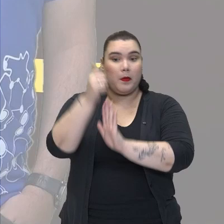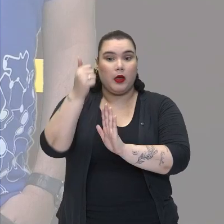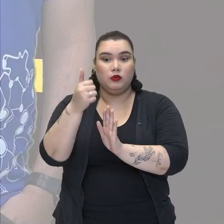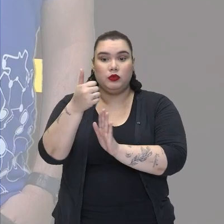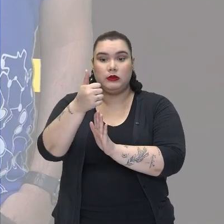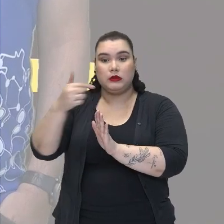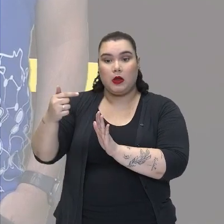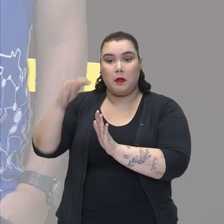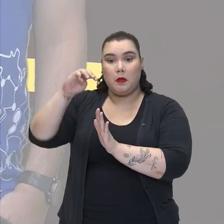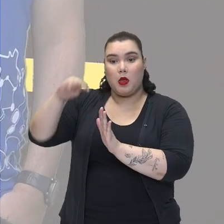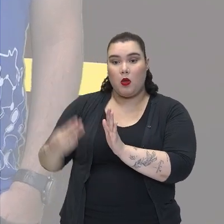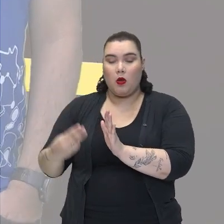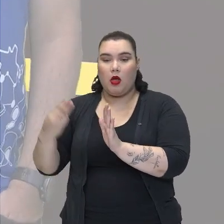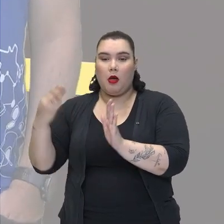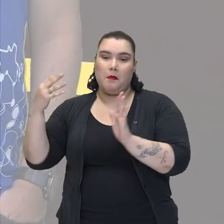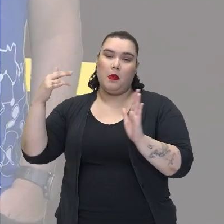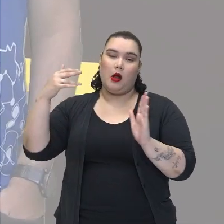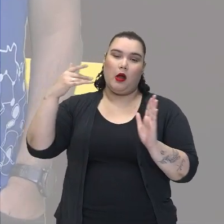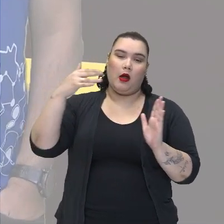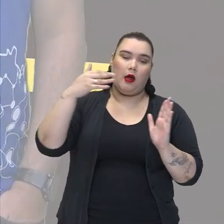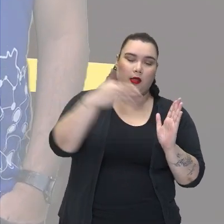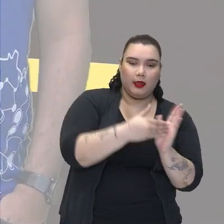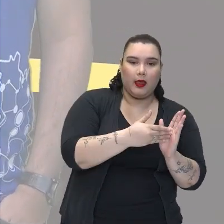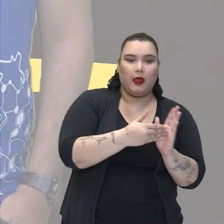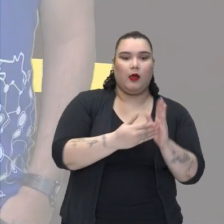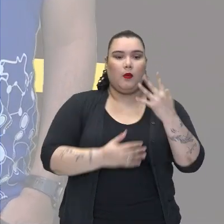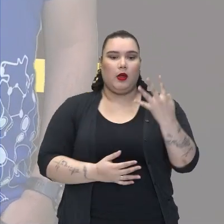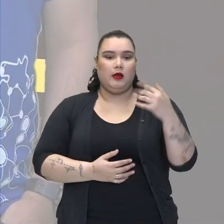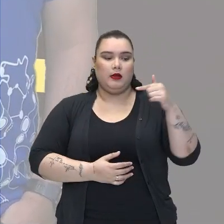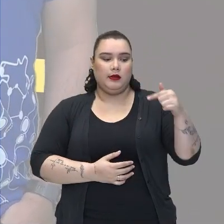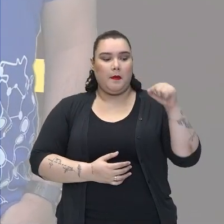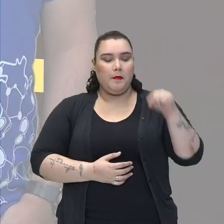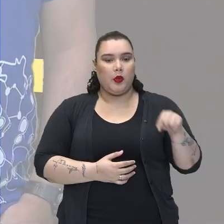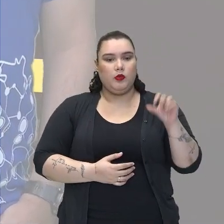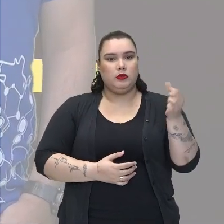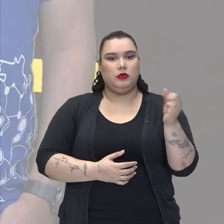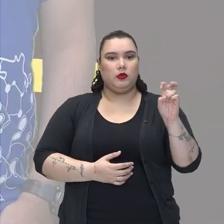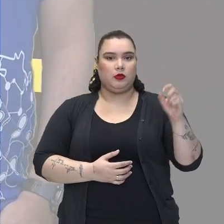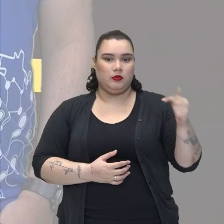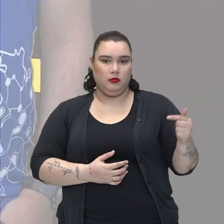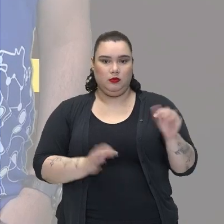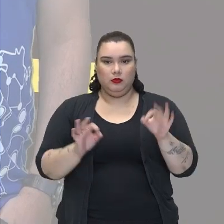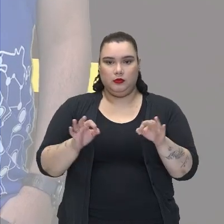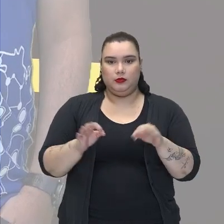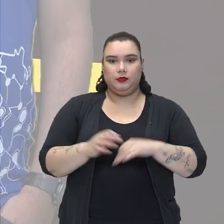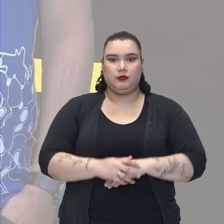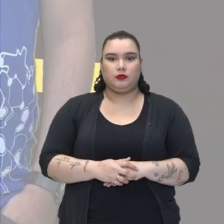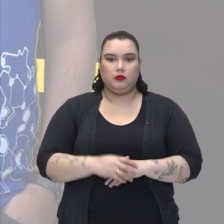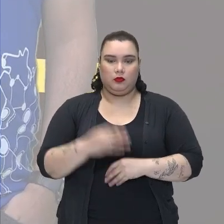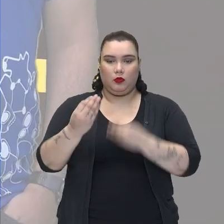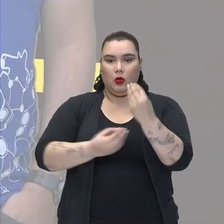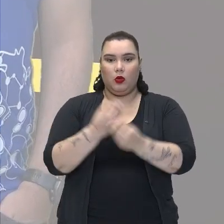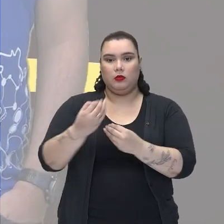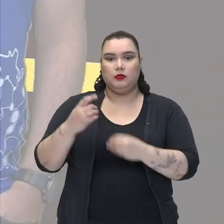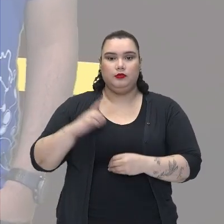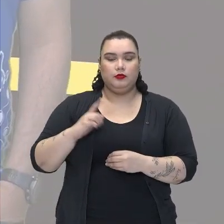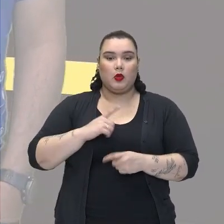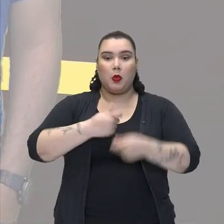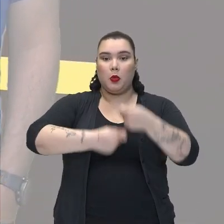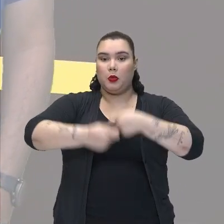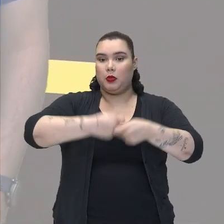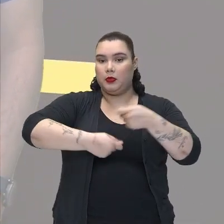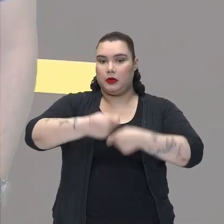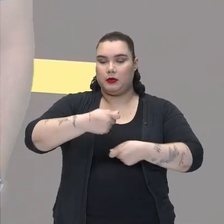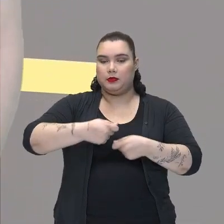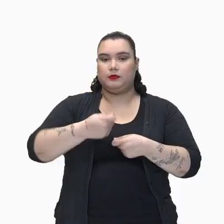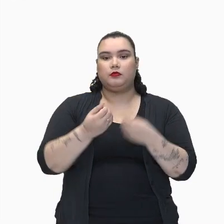aqui São Cristóvão e Neves na casa dos 47 mil habitantes, tá bom? E como será que se comporta a economia